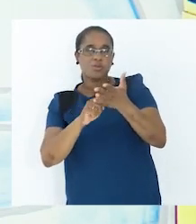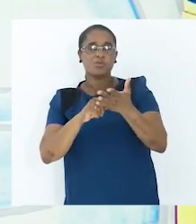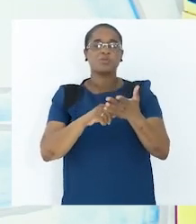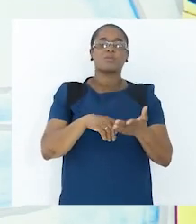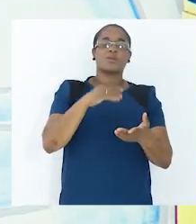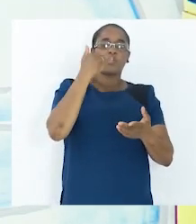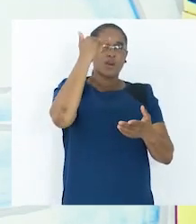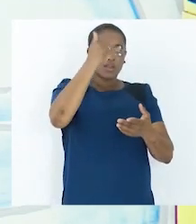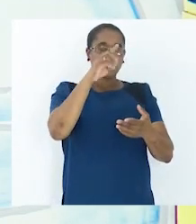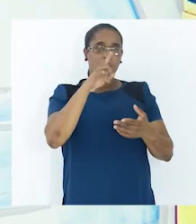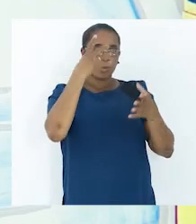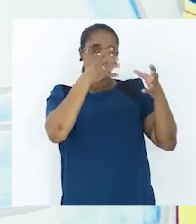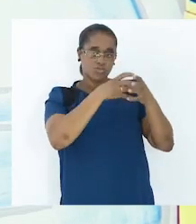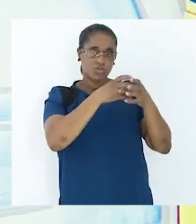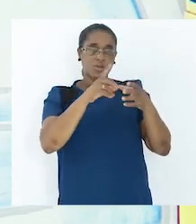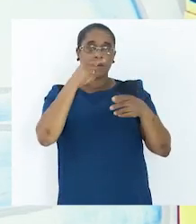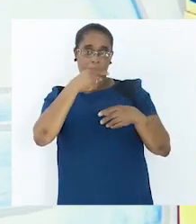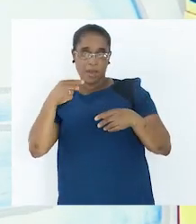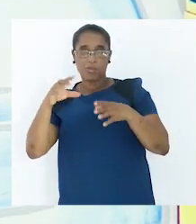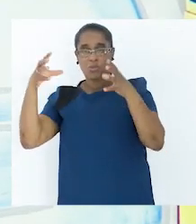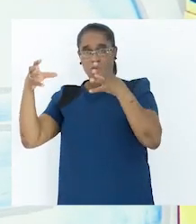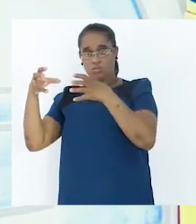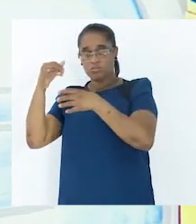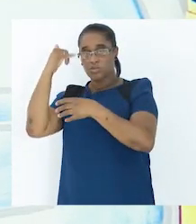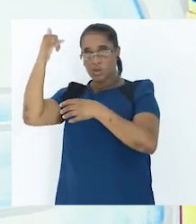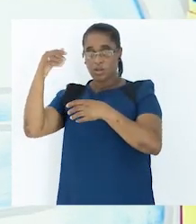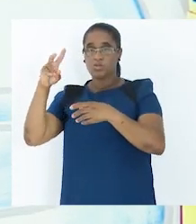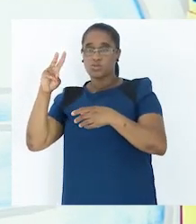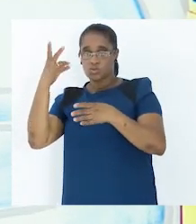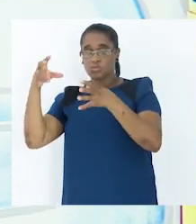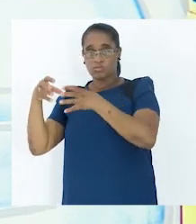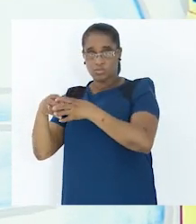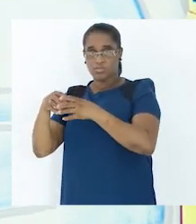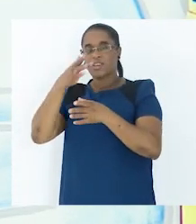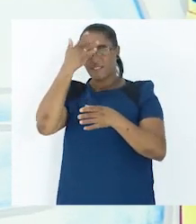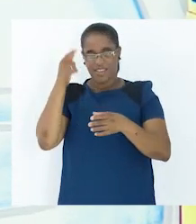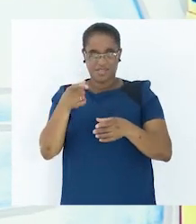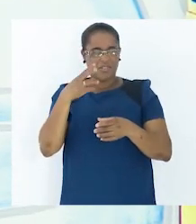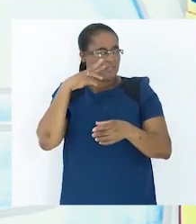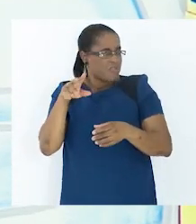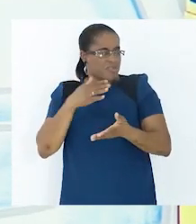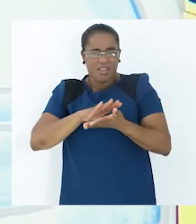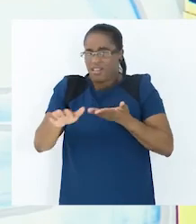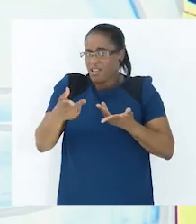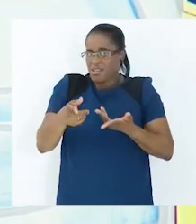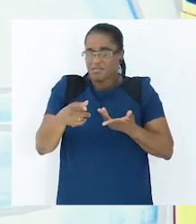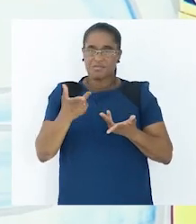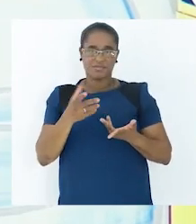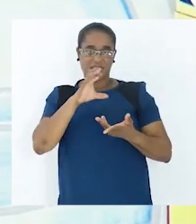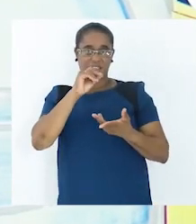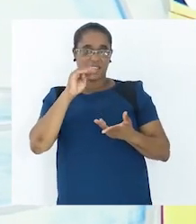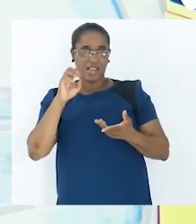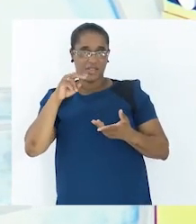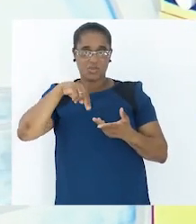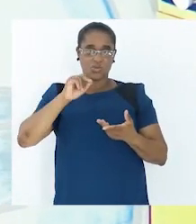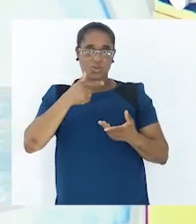termo menos o quadrado do segundo termo. Tão simples quanto isso, já viu que não há razões para não gostar dos casos notáveis. Nós,